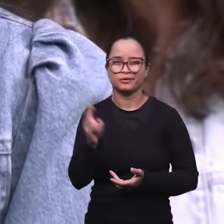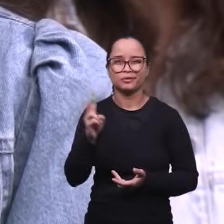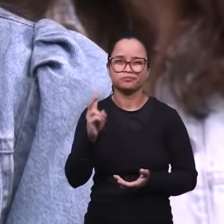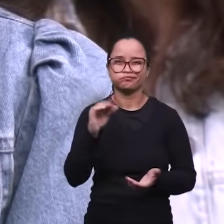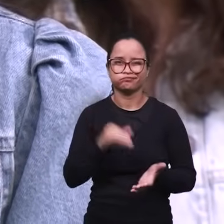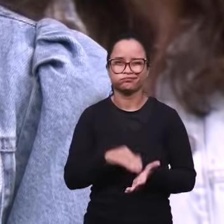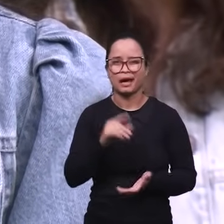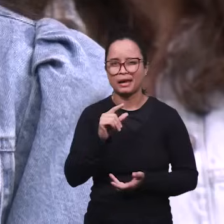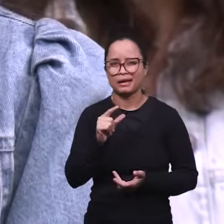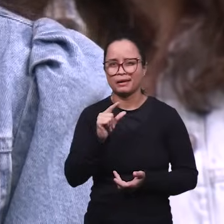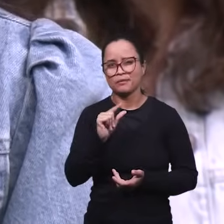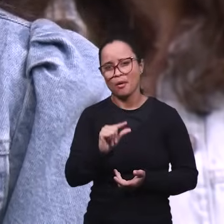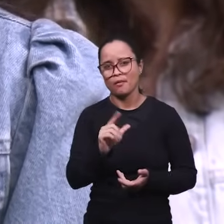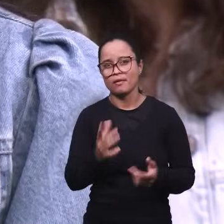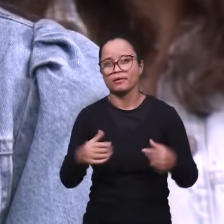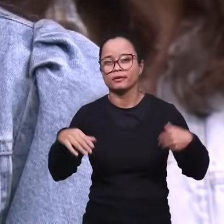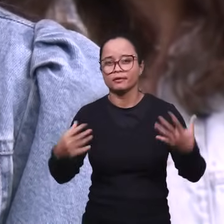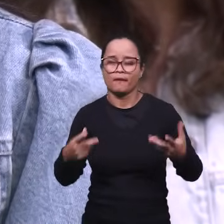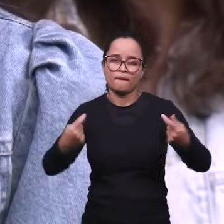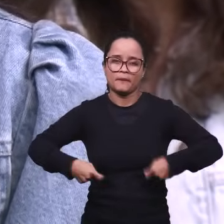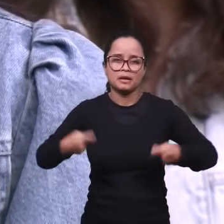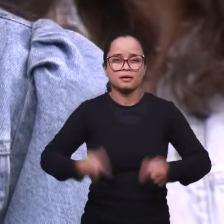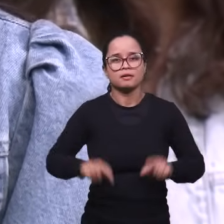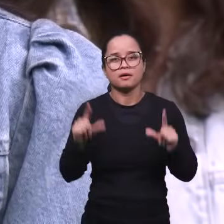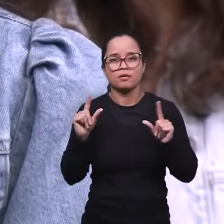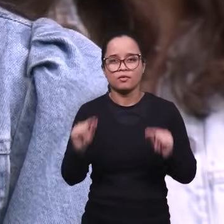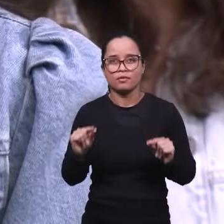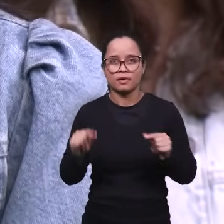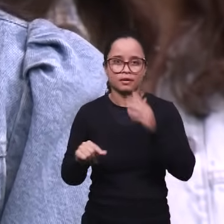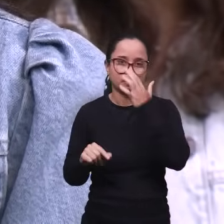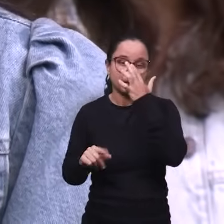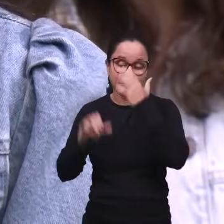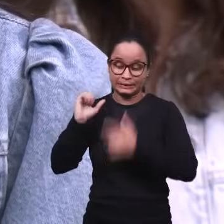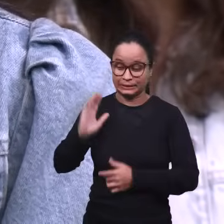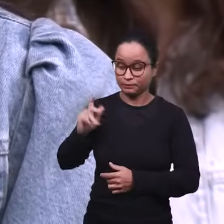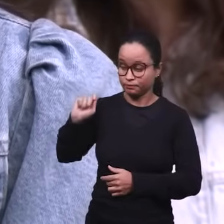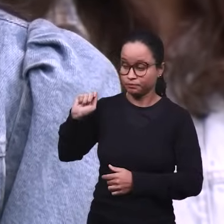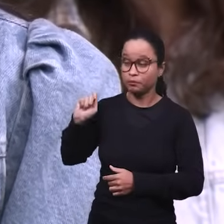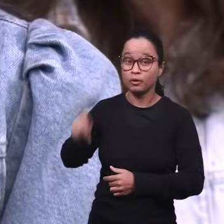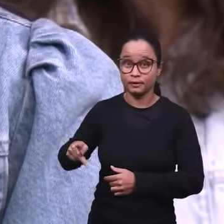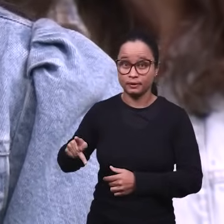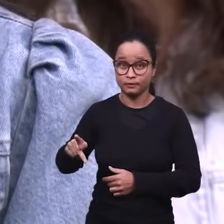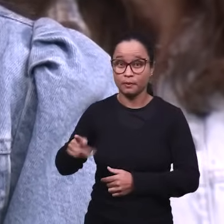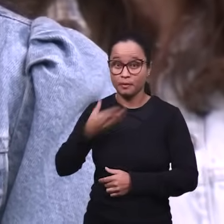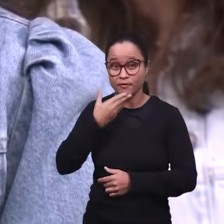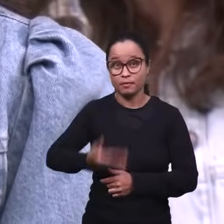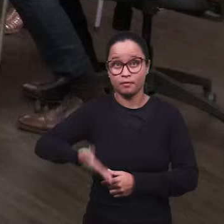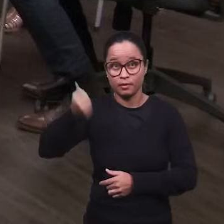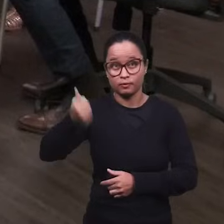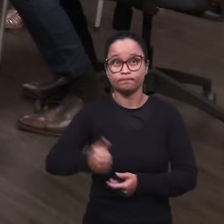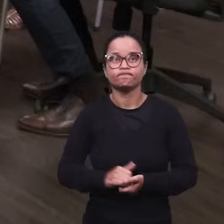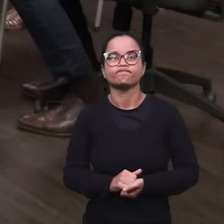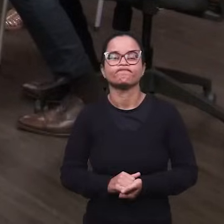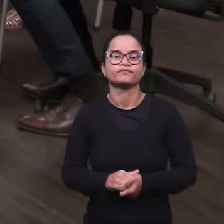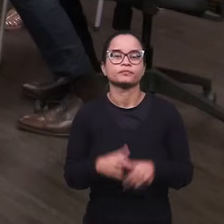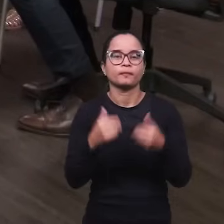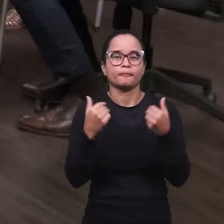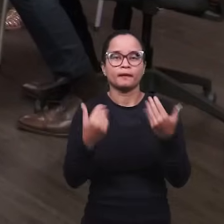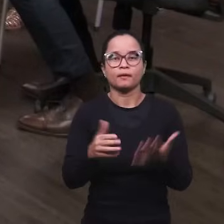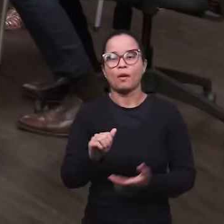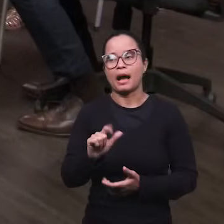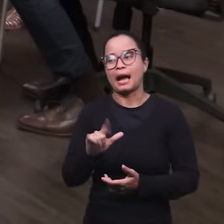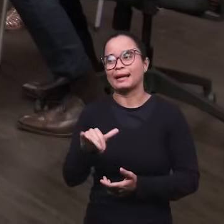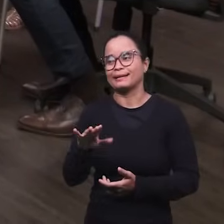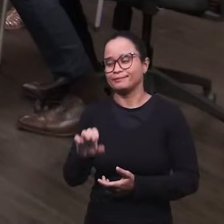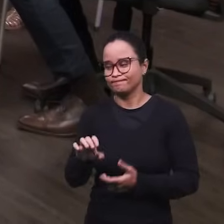reduzido. O que elas deveriam fazer, né, depois de já estarem aposentadas para melhorar esse rendimento? Pois é,